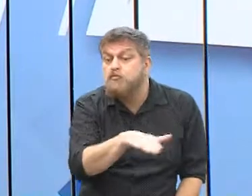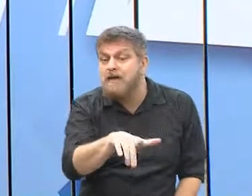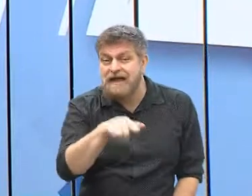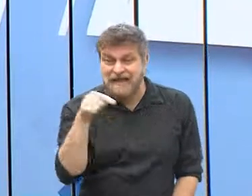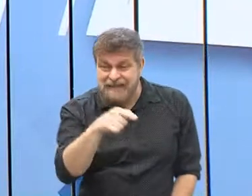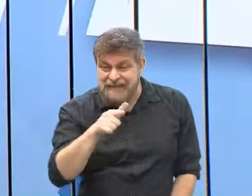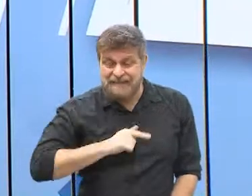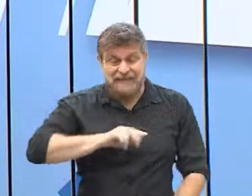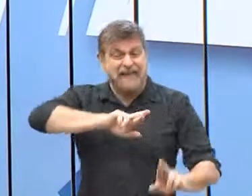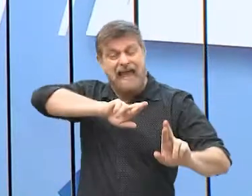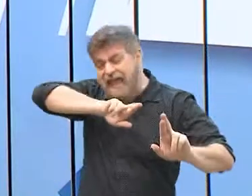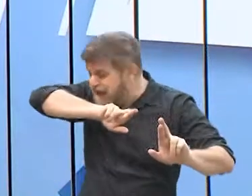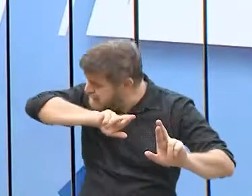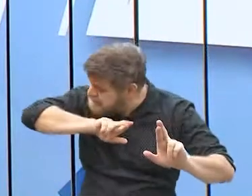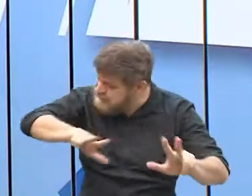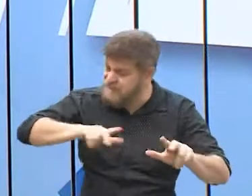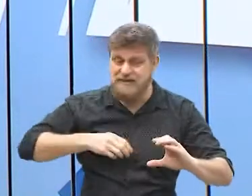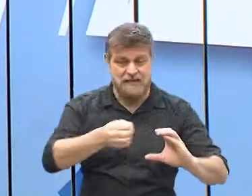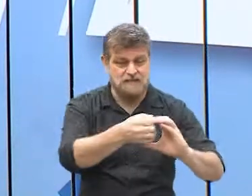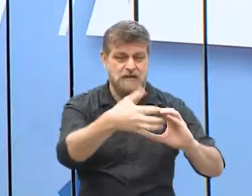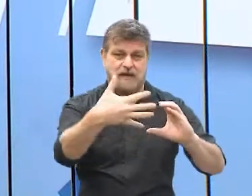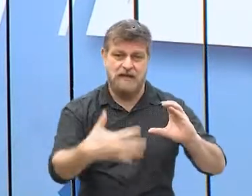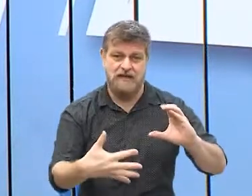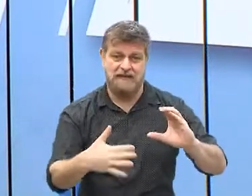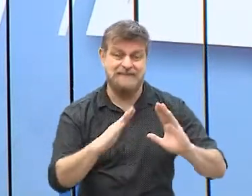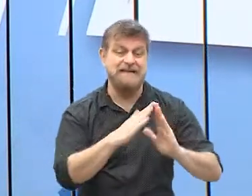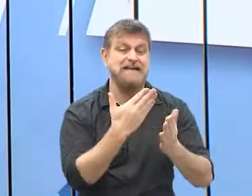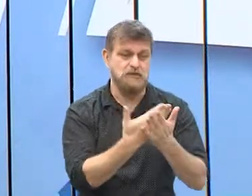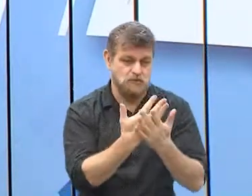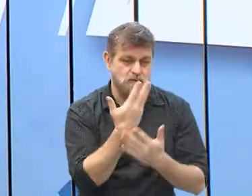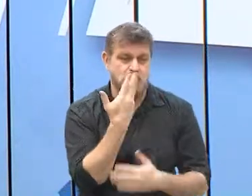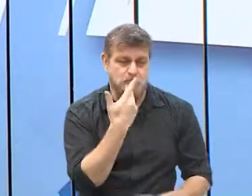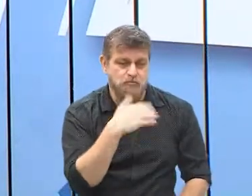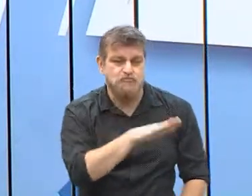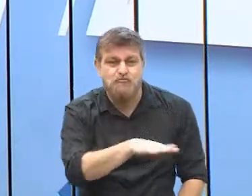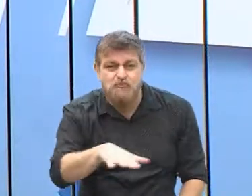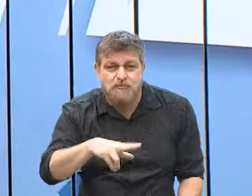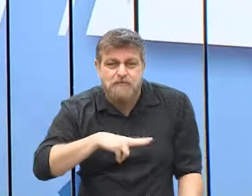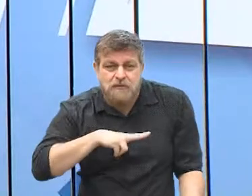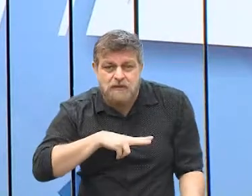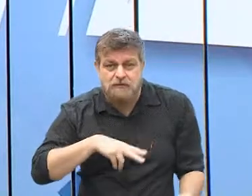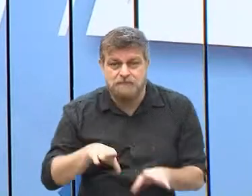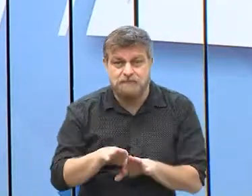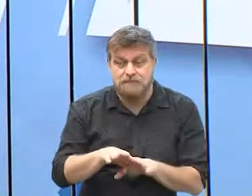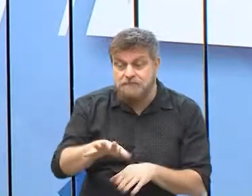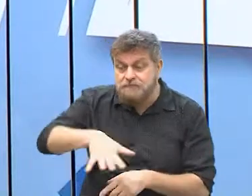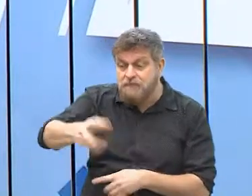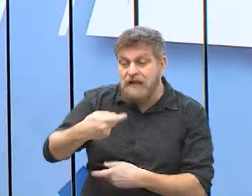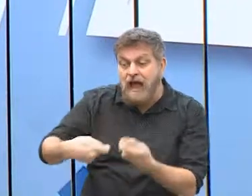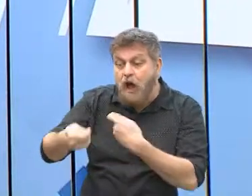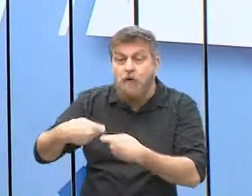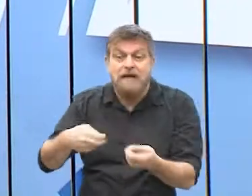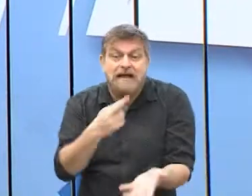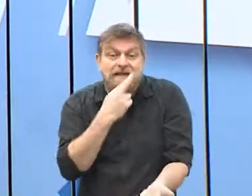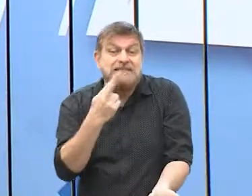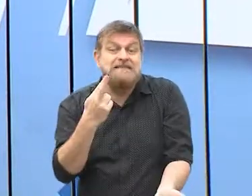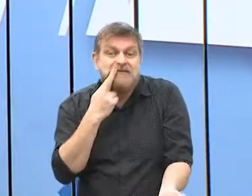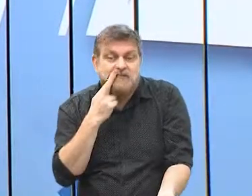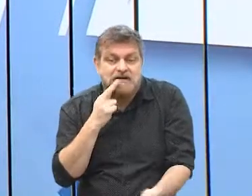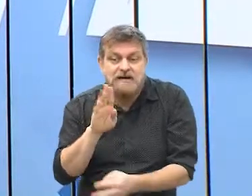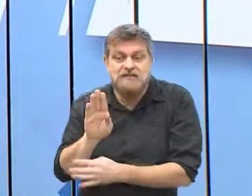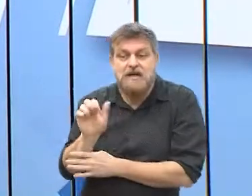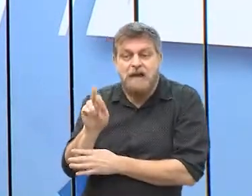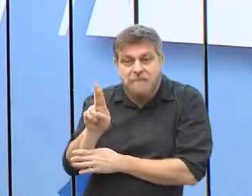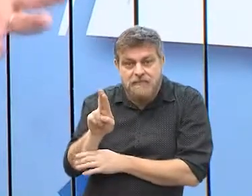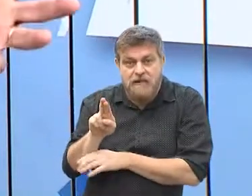tem uma realidade, uma característica diferenciada, o setor do comércio, bar e restaurante, o setor de